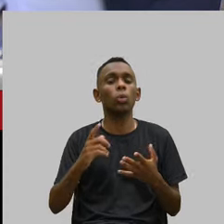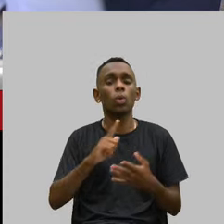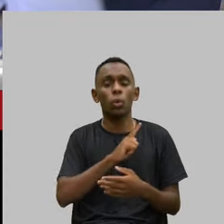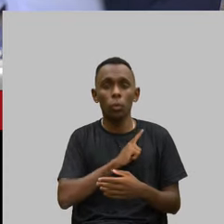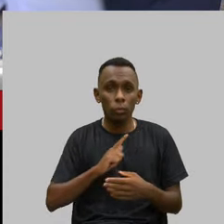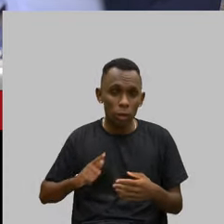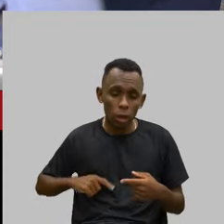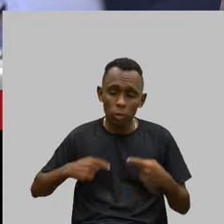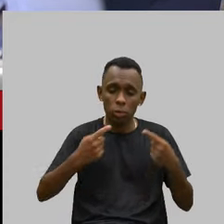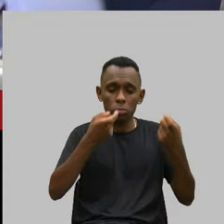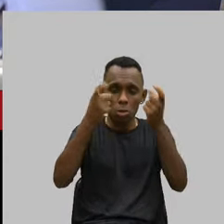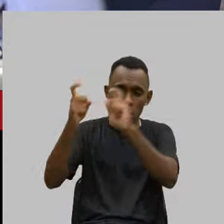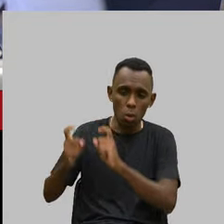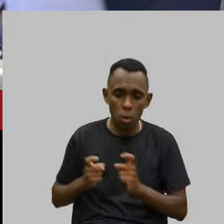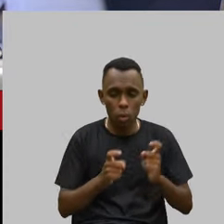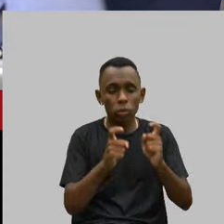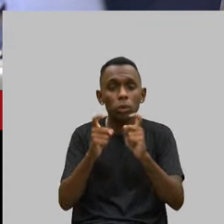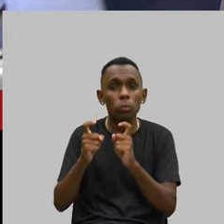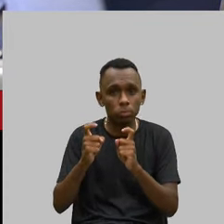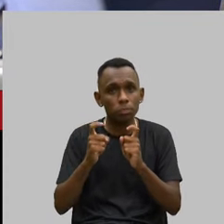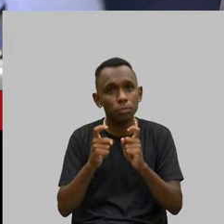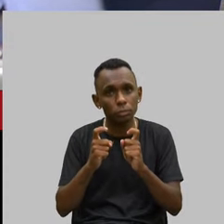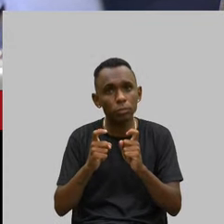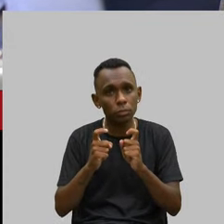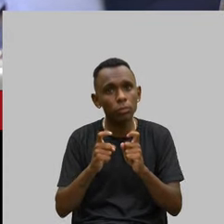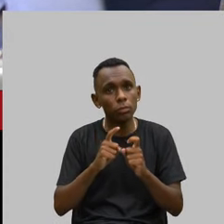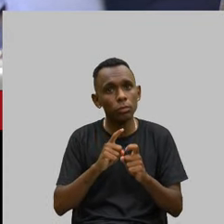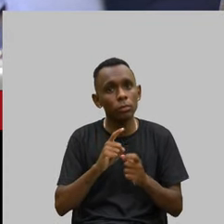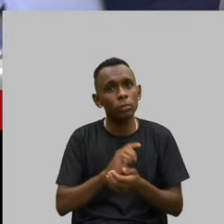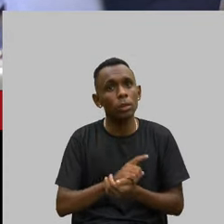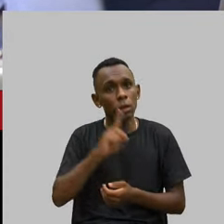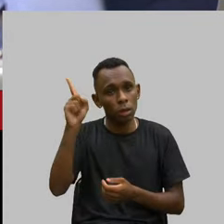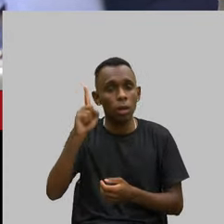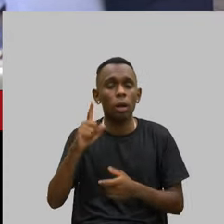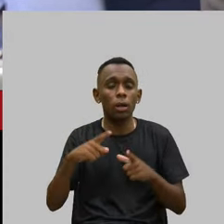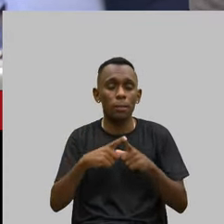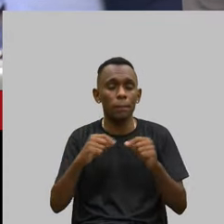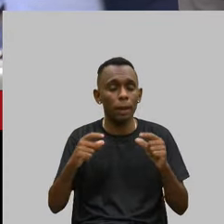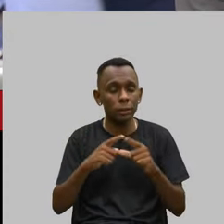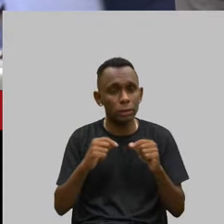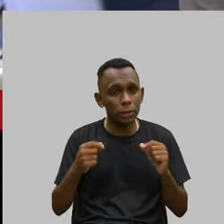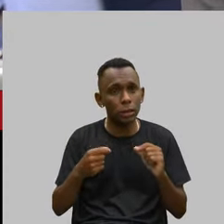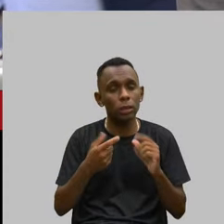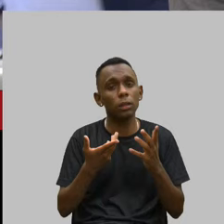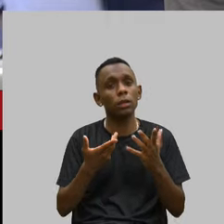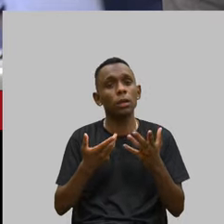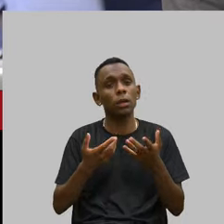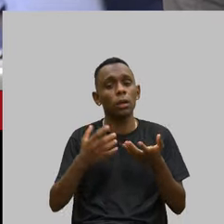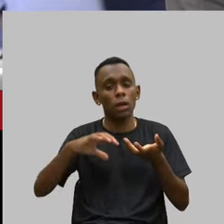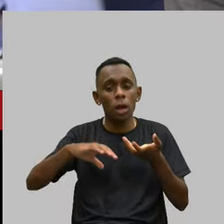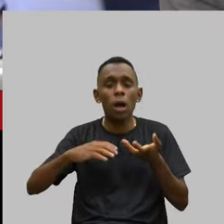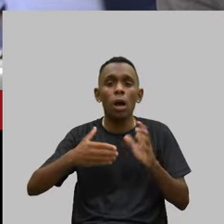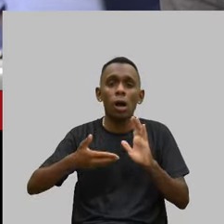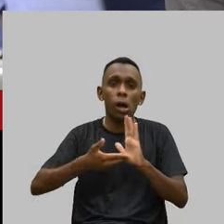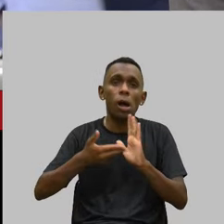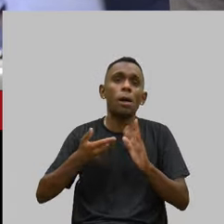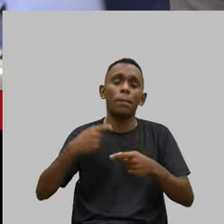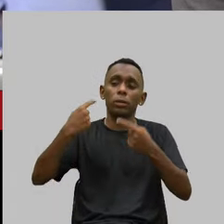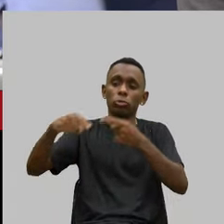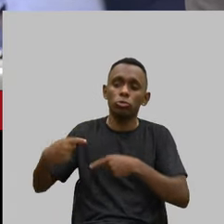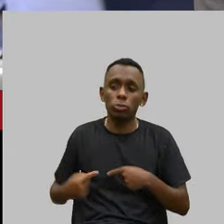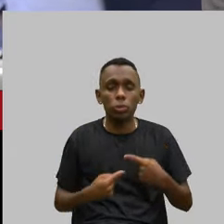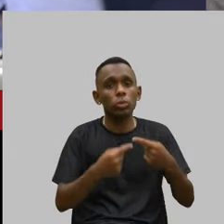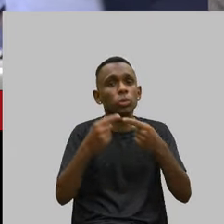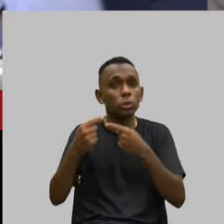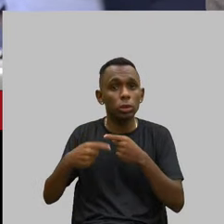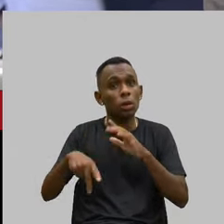várias reuniões eh com lá no em Brasília exatamente para tratar desse tema que tá em voga que é um projeto